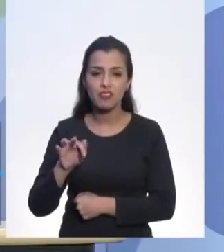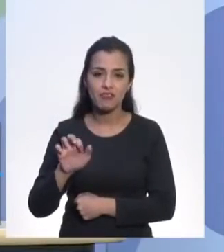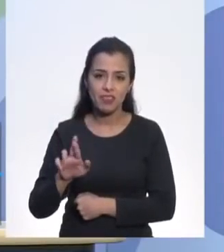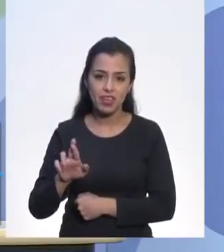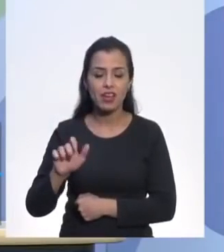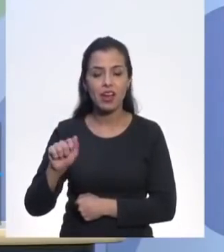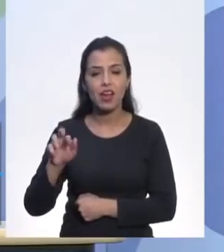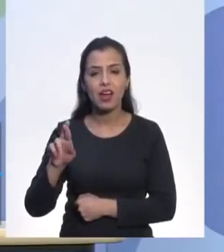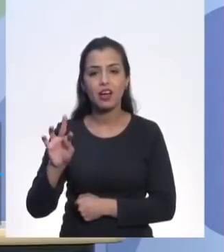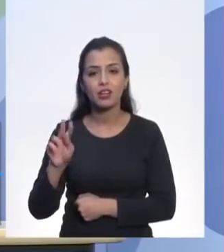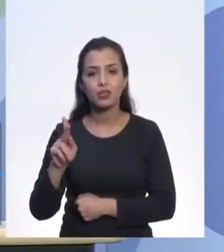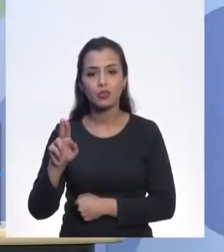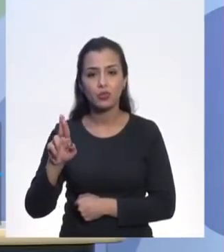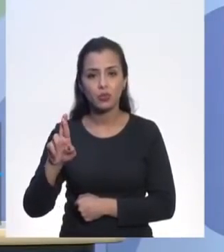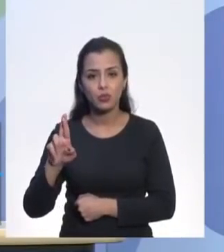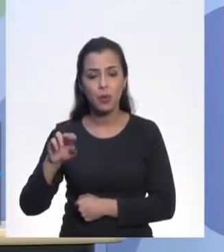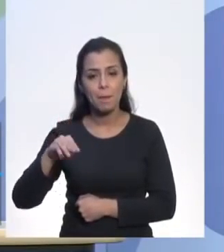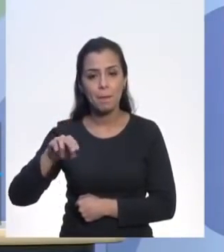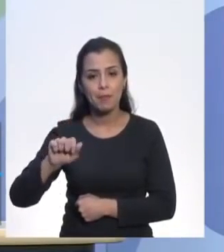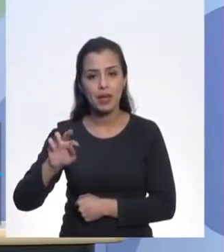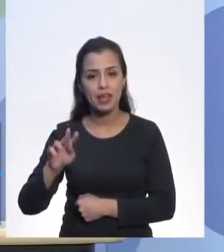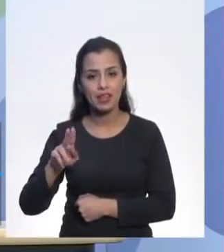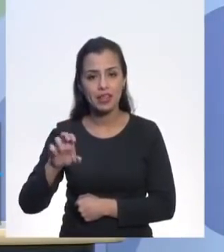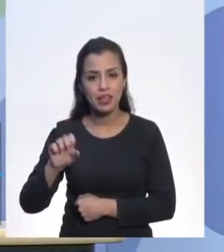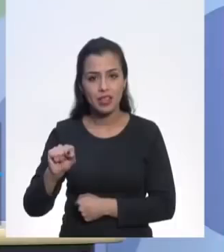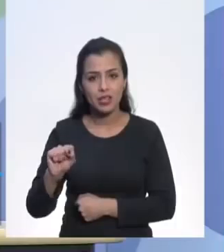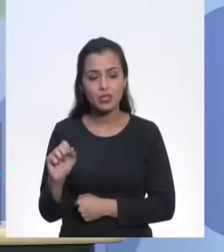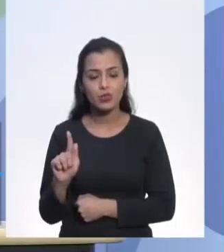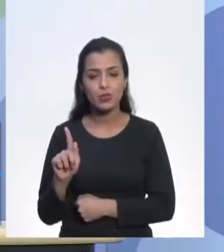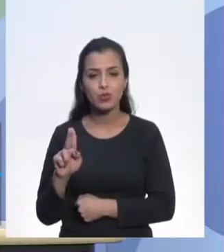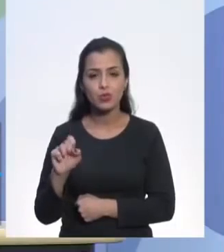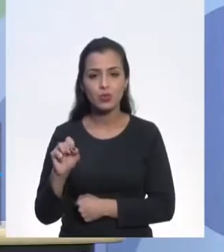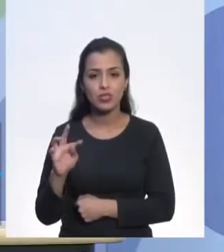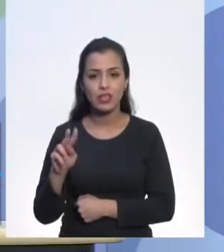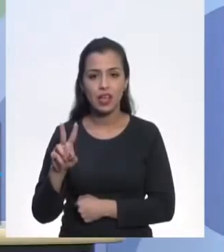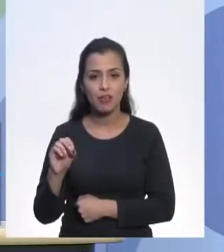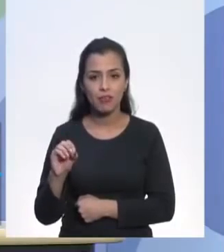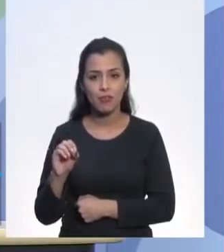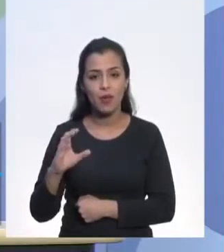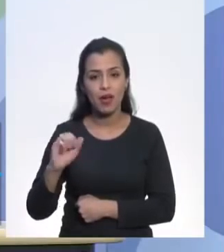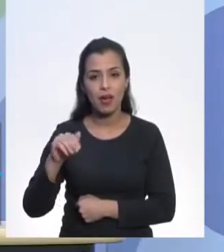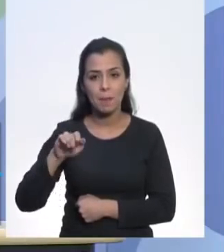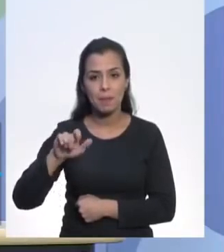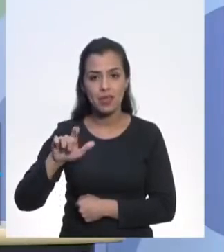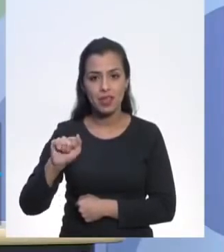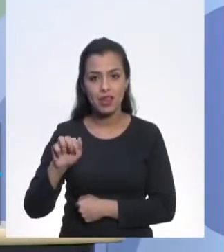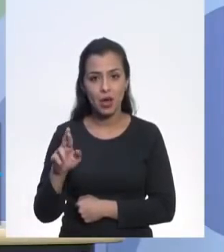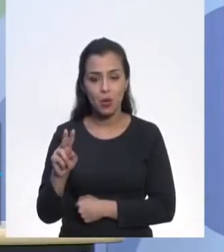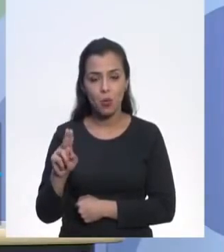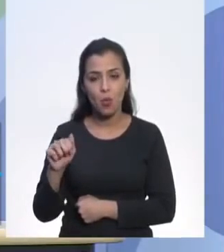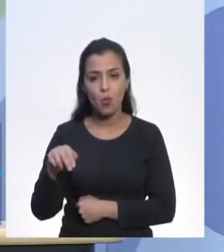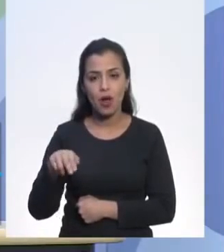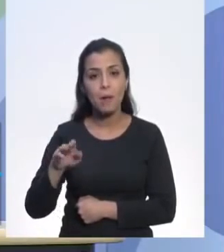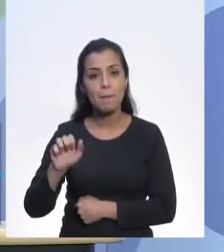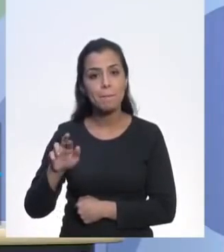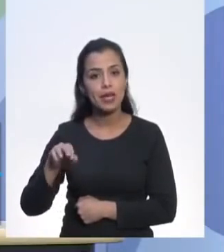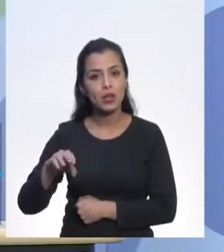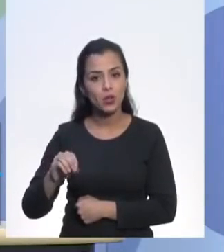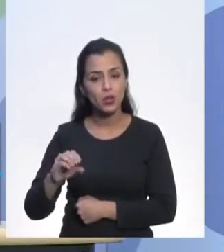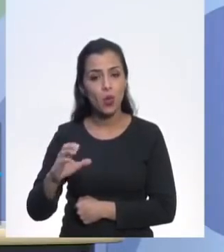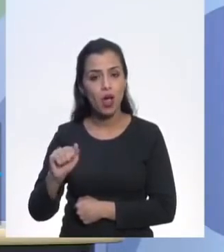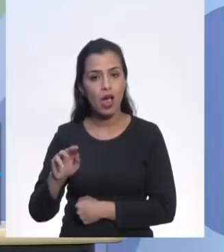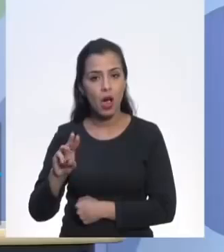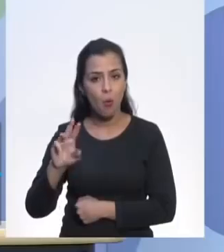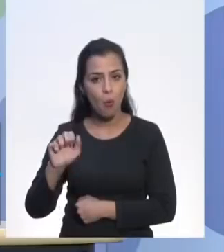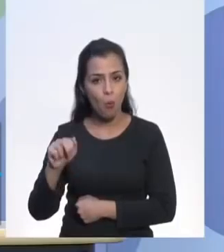Júlio, Matheus, Gustavo, Camila, Caio, Juan, Breno e Cauã. Quero mandar um abraço especial para alguns professores que hoje eu não mandei um abraço para